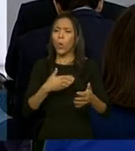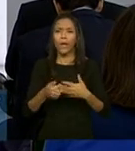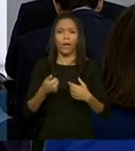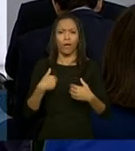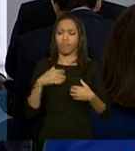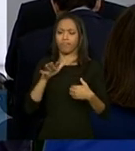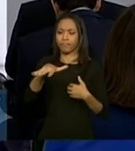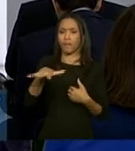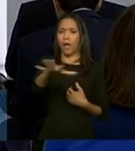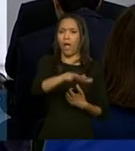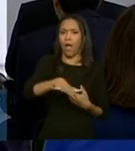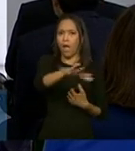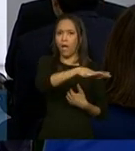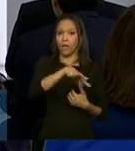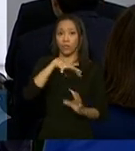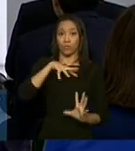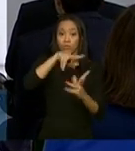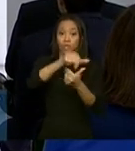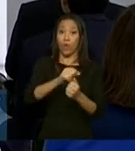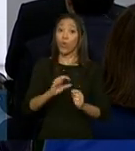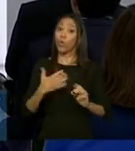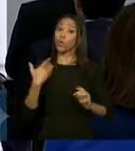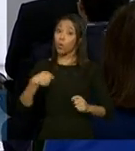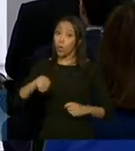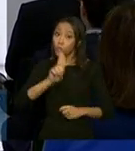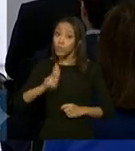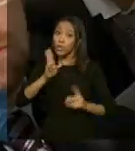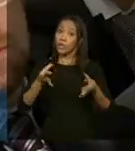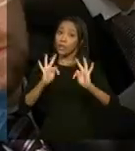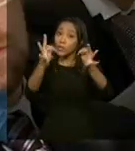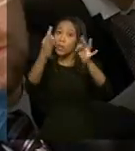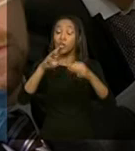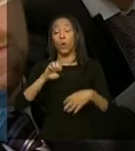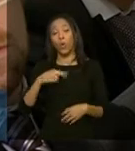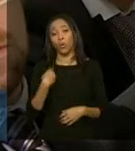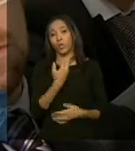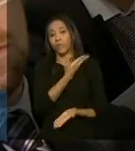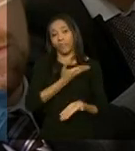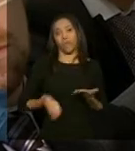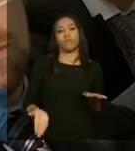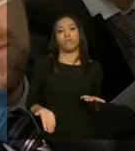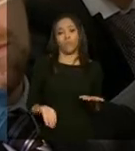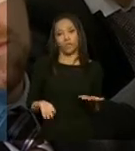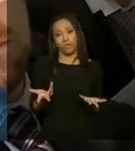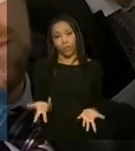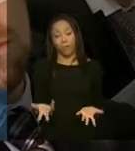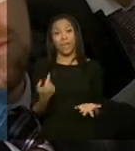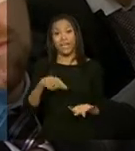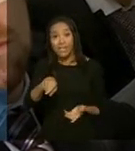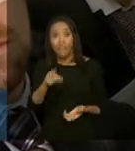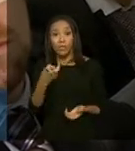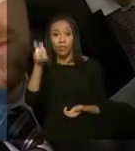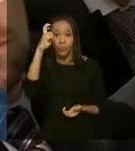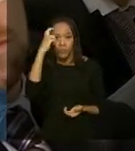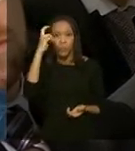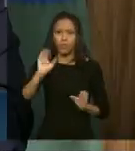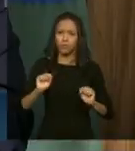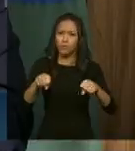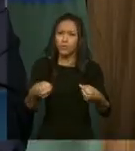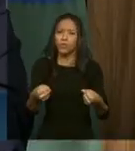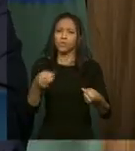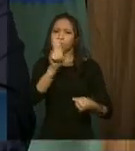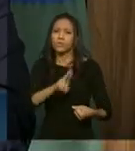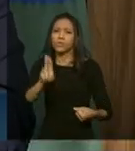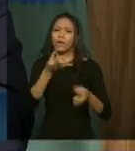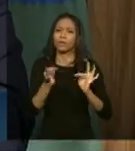economia mundial, ou nós estamos na frente da inovação, ou nós não teremos chance. Então, essa cultura da inovação e o esforço de inovação,